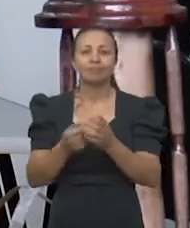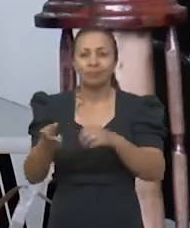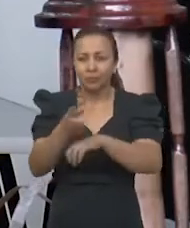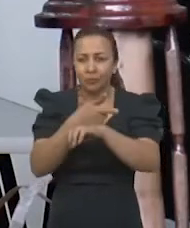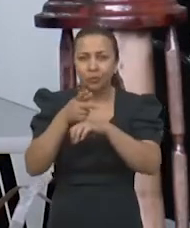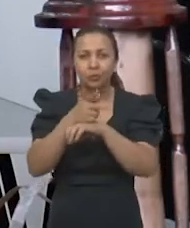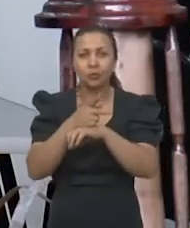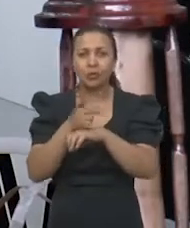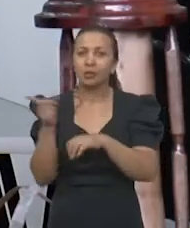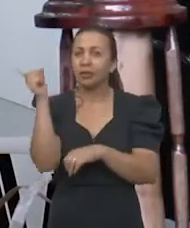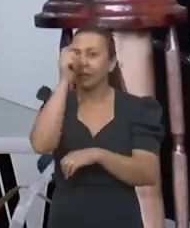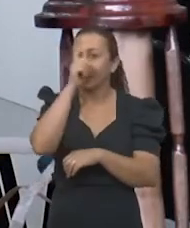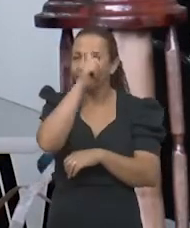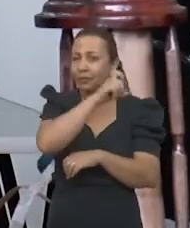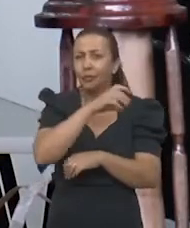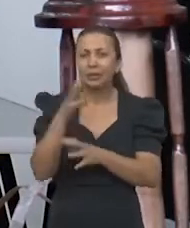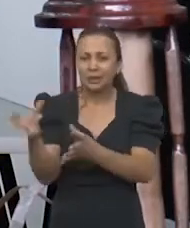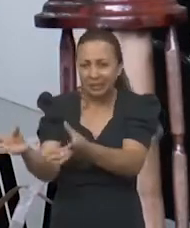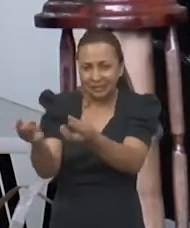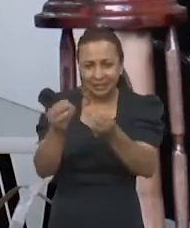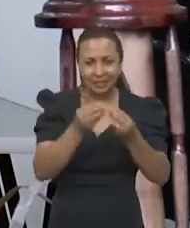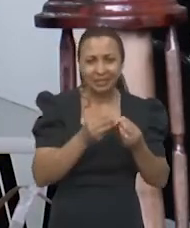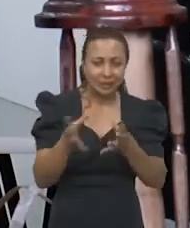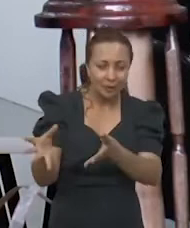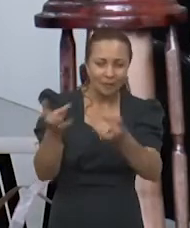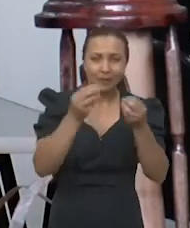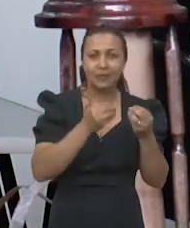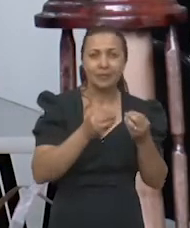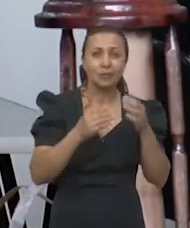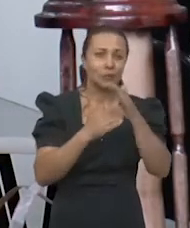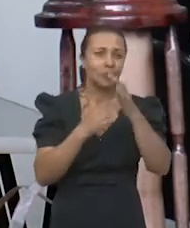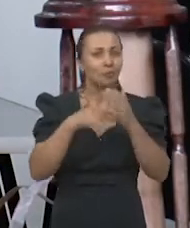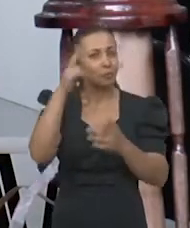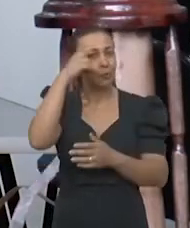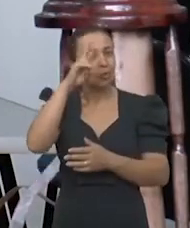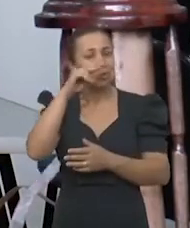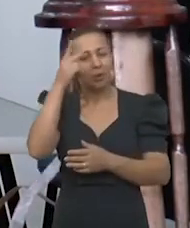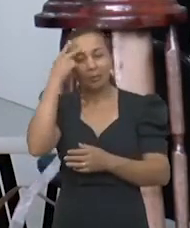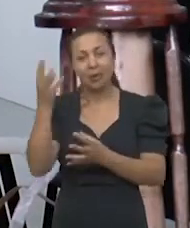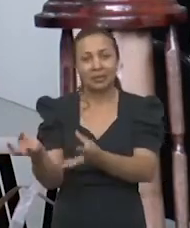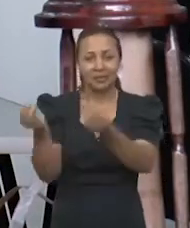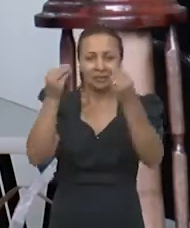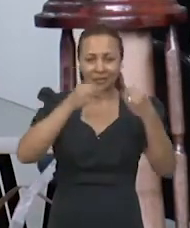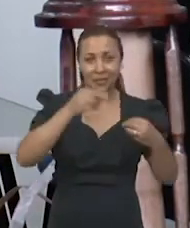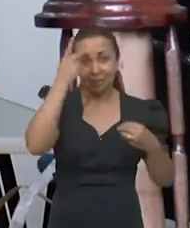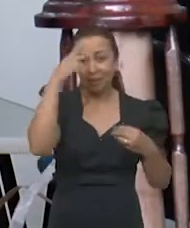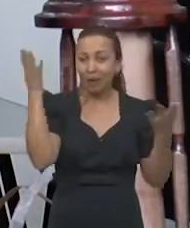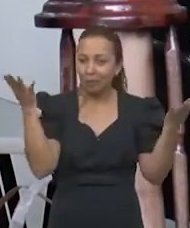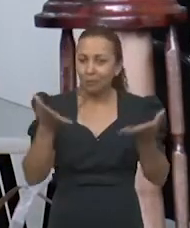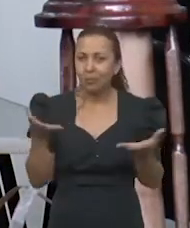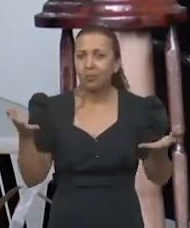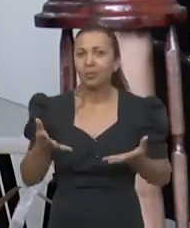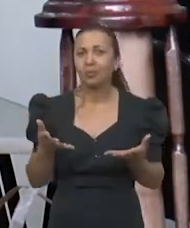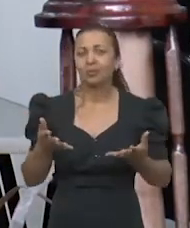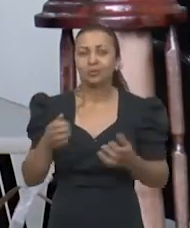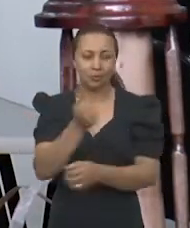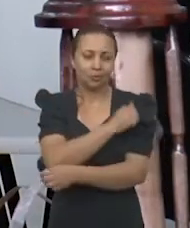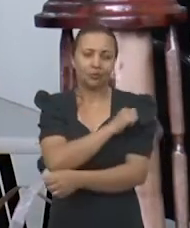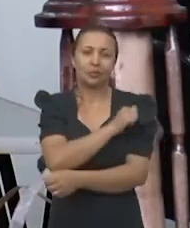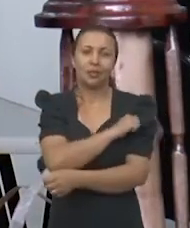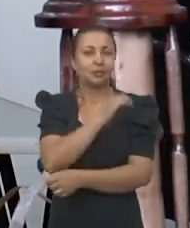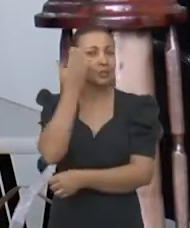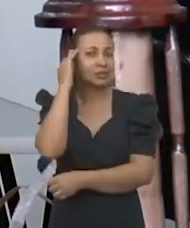Trazemos, resgatando justamente as dificuldades no tempo histórico, trazendo para a realidade dos alunos